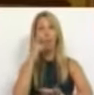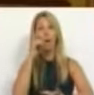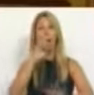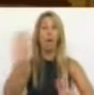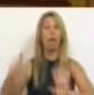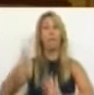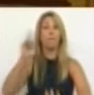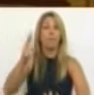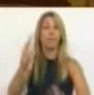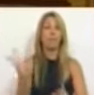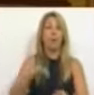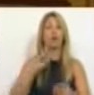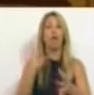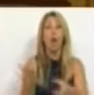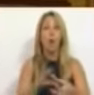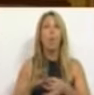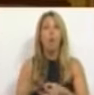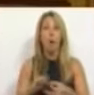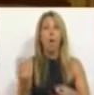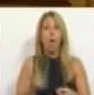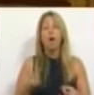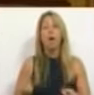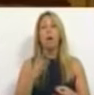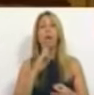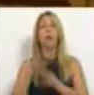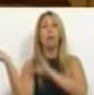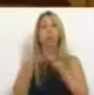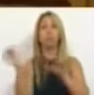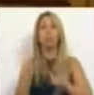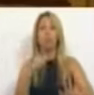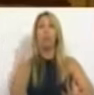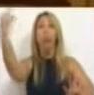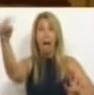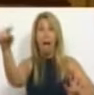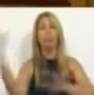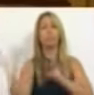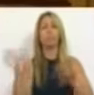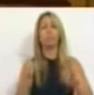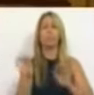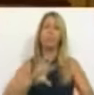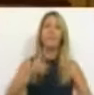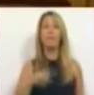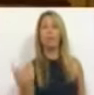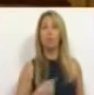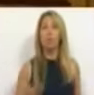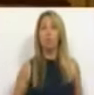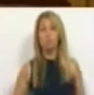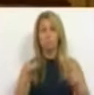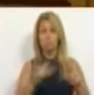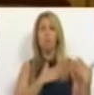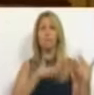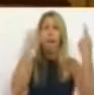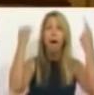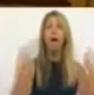estão a produzir mais e a descarregar os seus excessos no nosso país. A situação tem responsáveis e esses são os partidos e